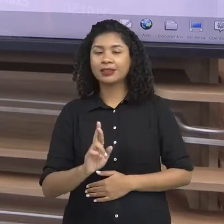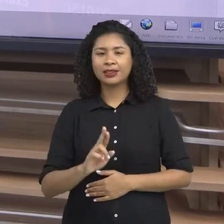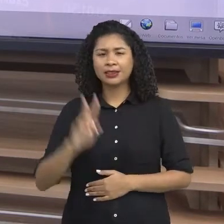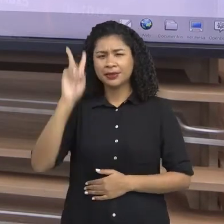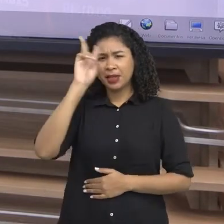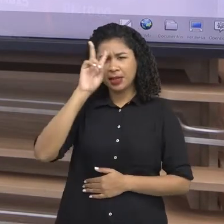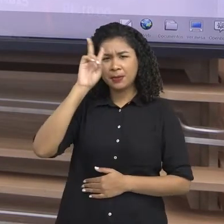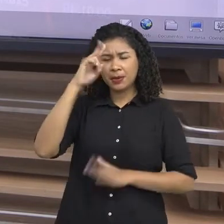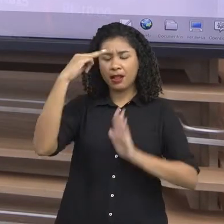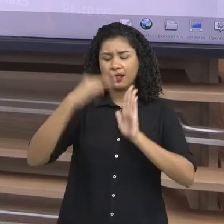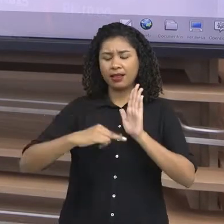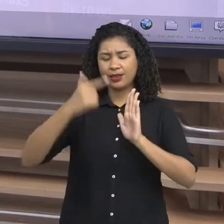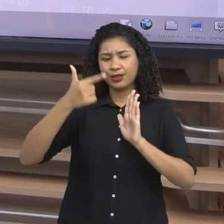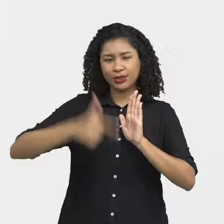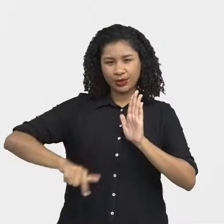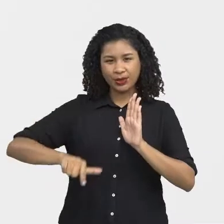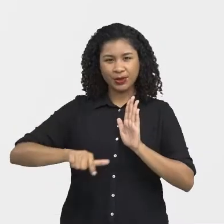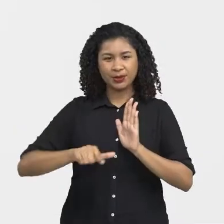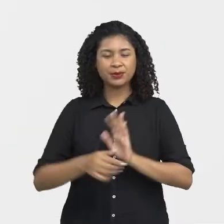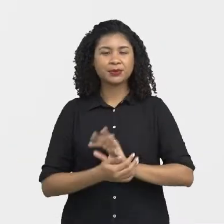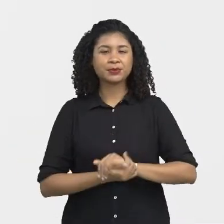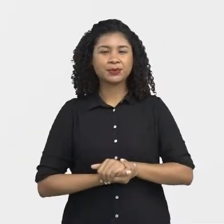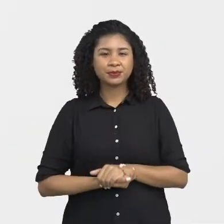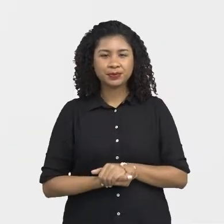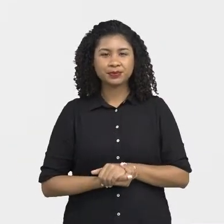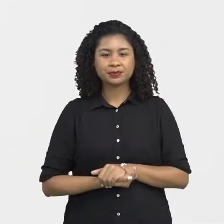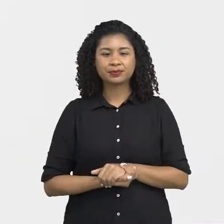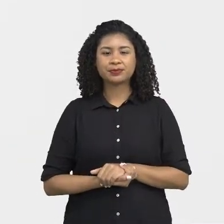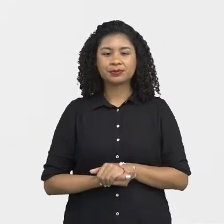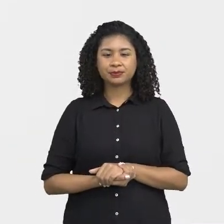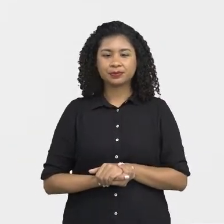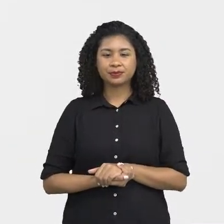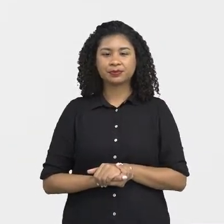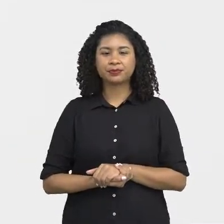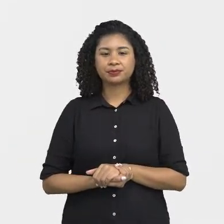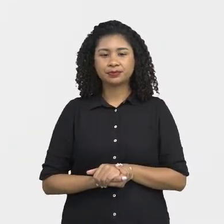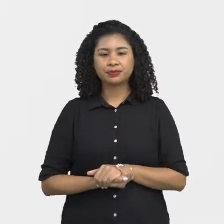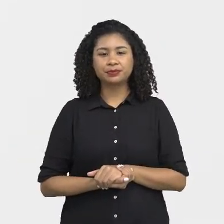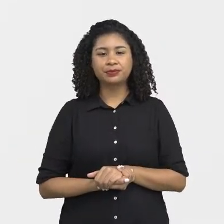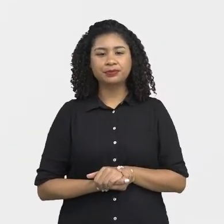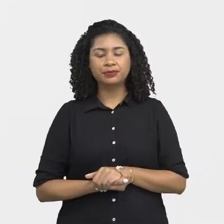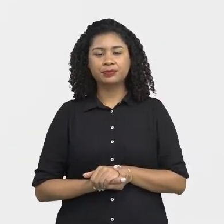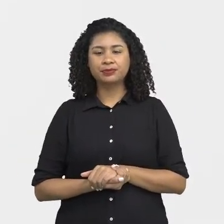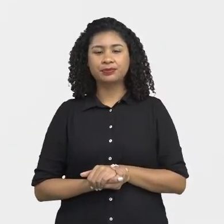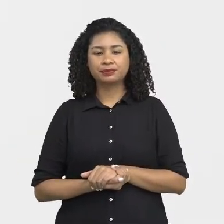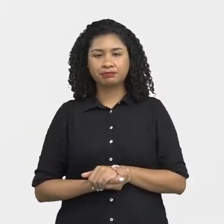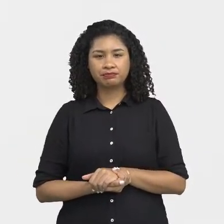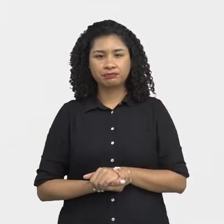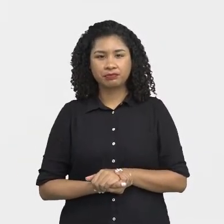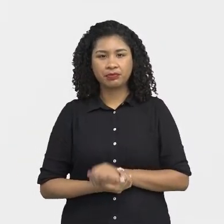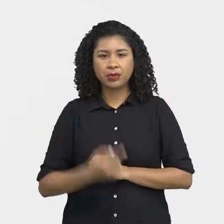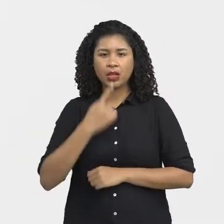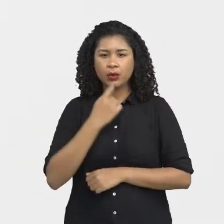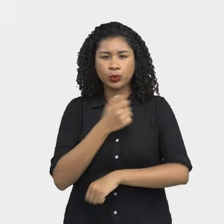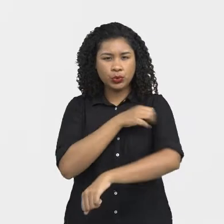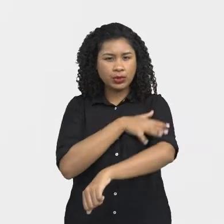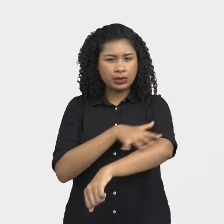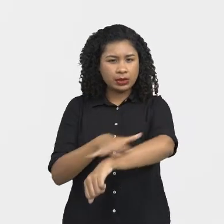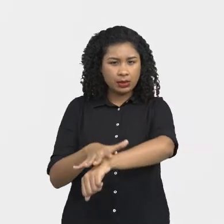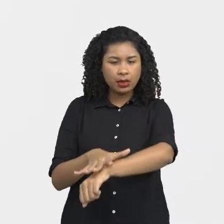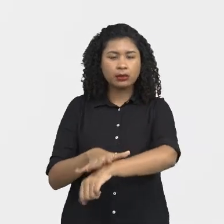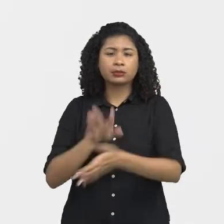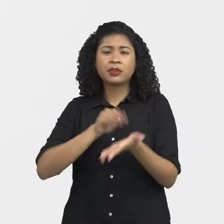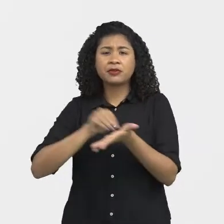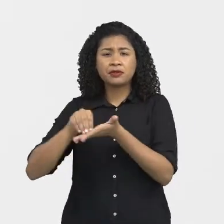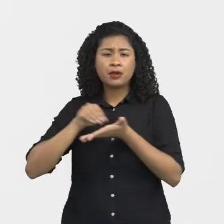relembrar a questão. Olha só, ela diz o seguinte: um déficit de água no sangue estimula